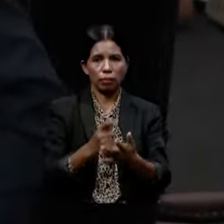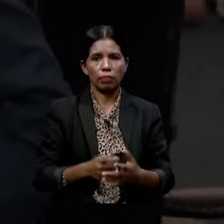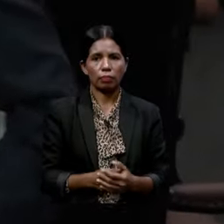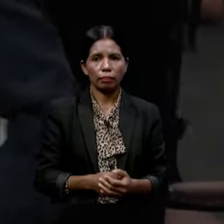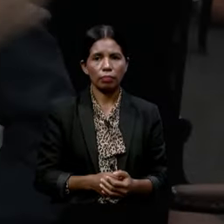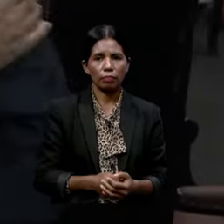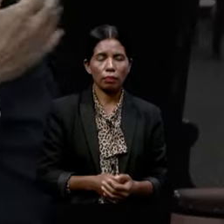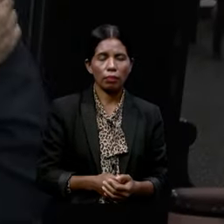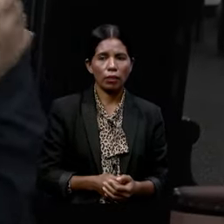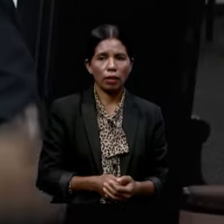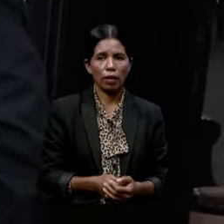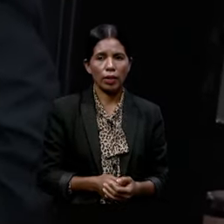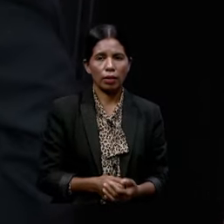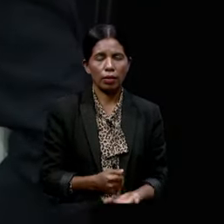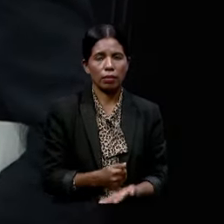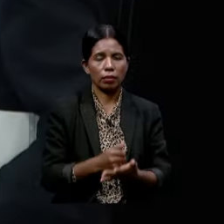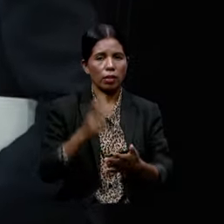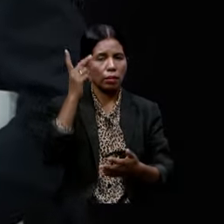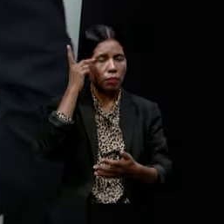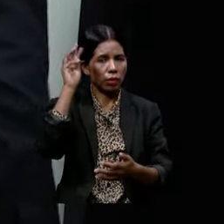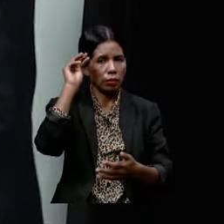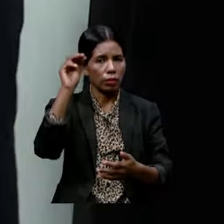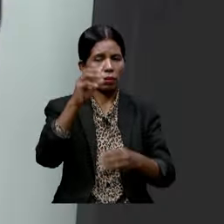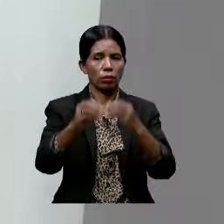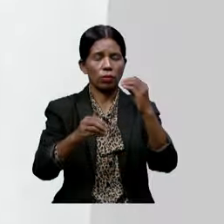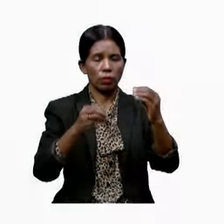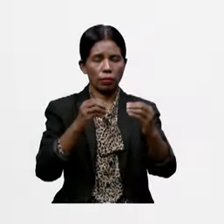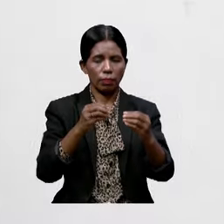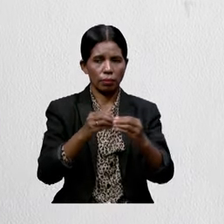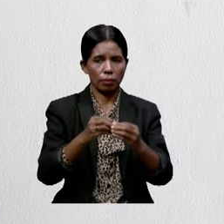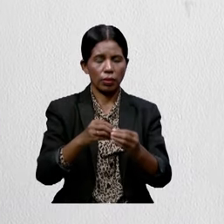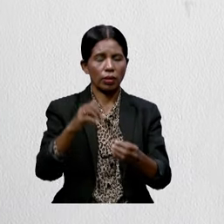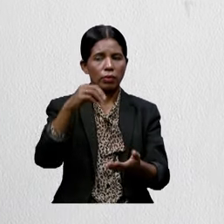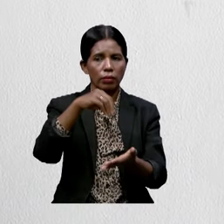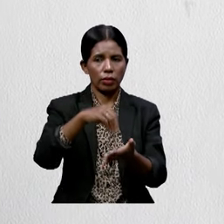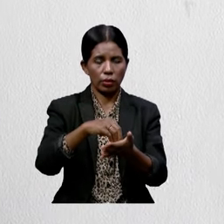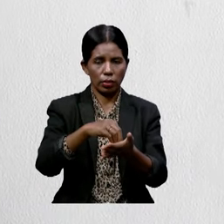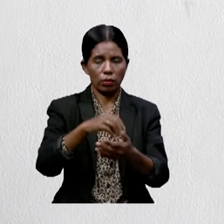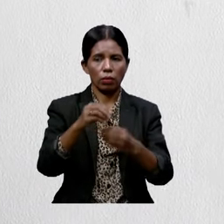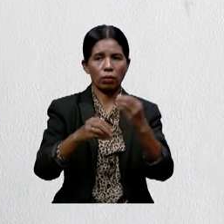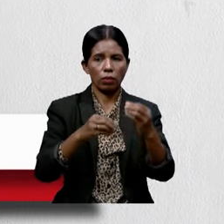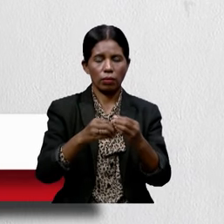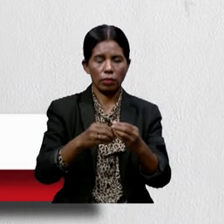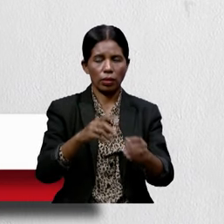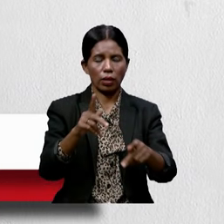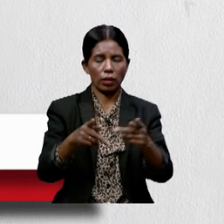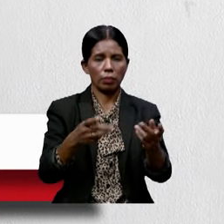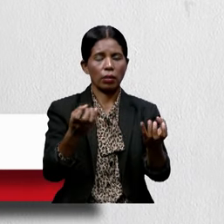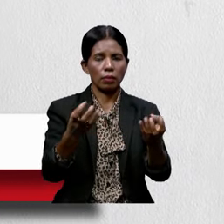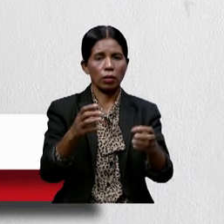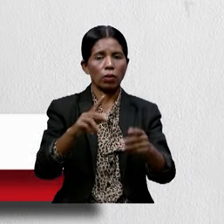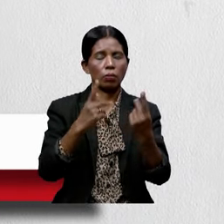Acolhemos o senhor primeiro-ministro sobre investimentos balo, que investidor baru karak halona